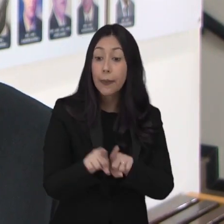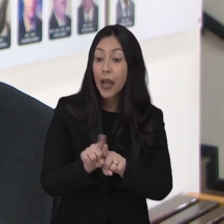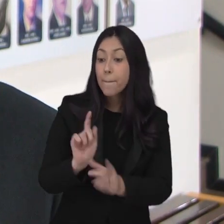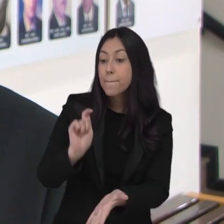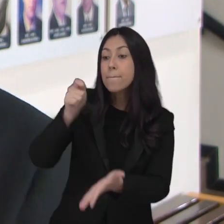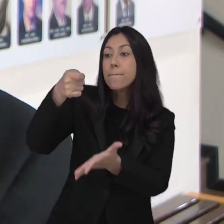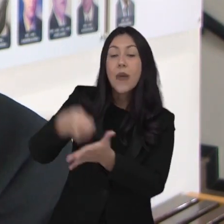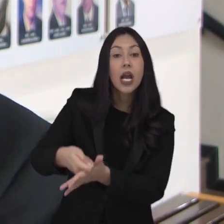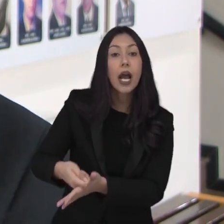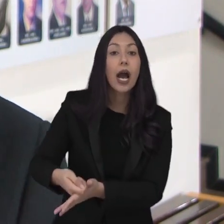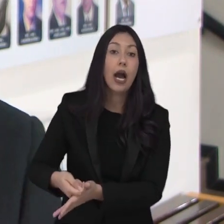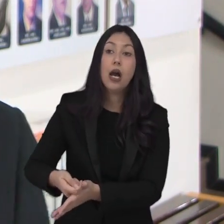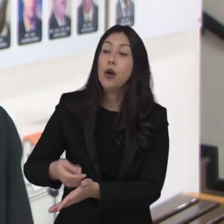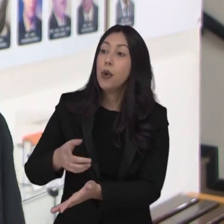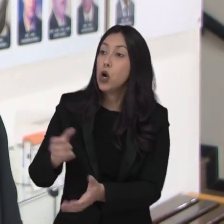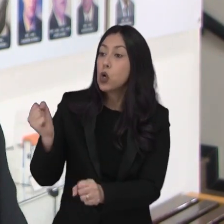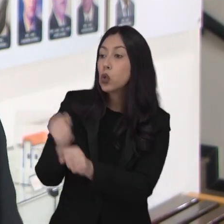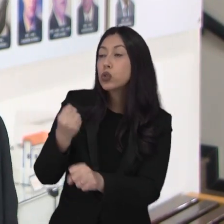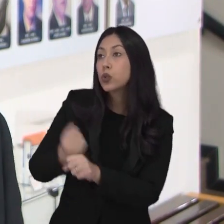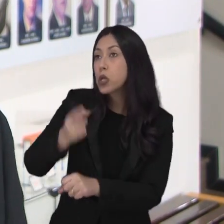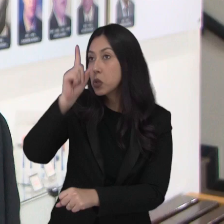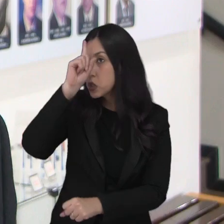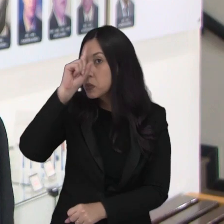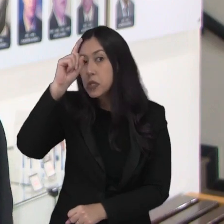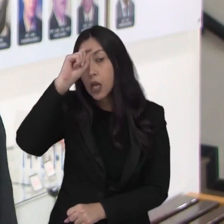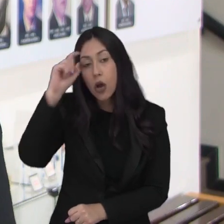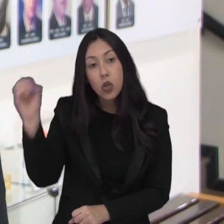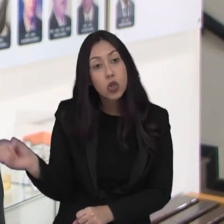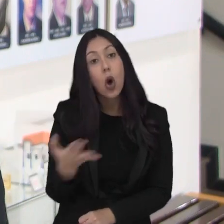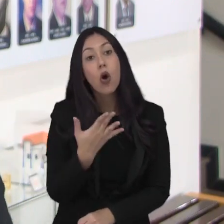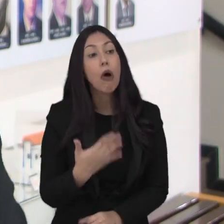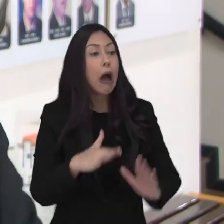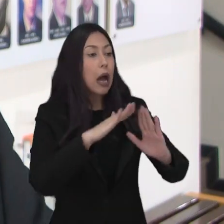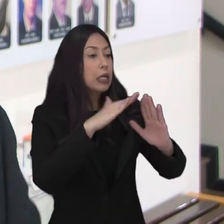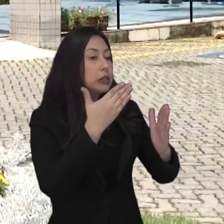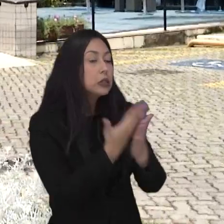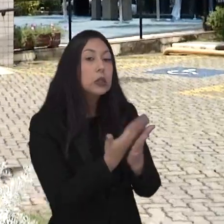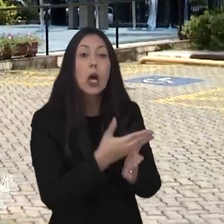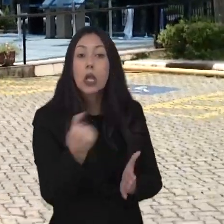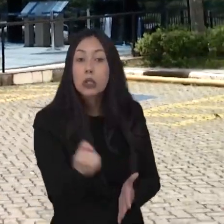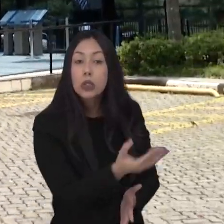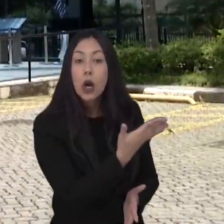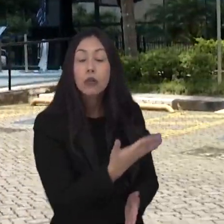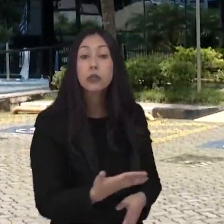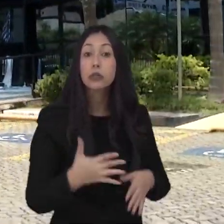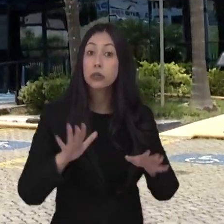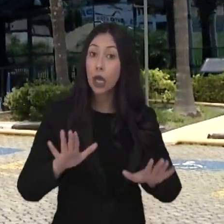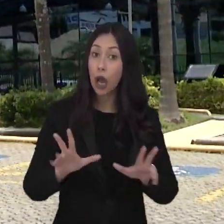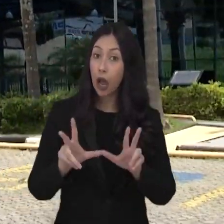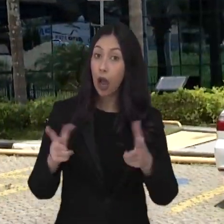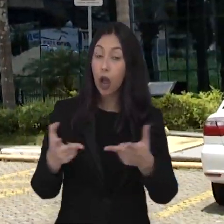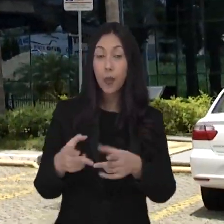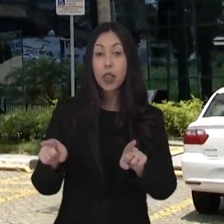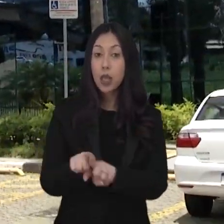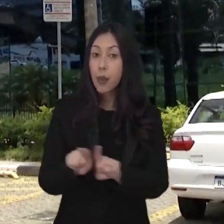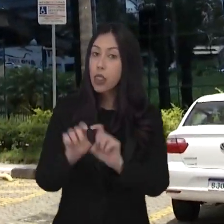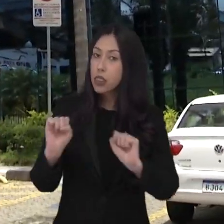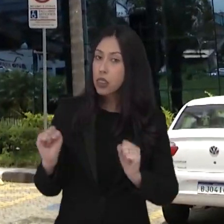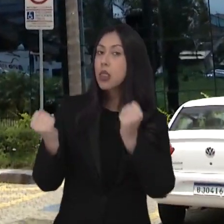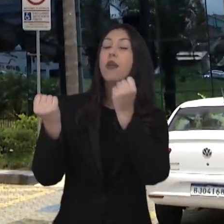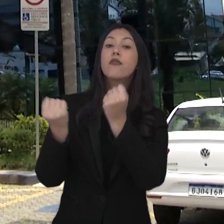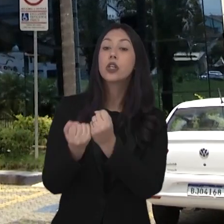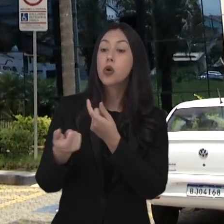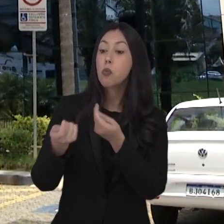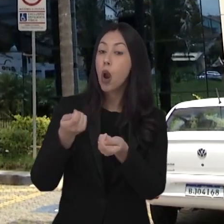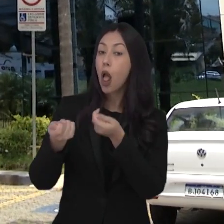construindo um novo hospital no âmbito da saúde, vamos modernizar as escolas. A Câmara também defende uma gestão consciente